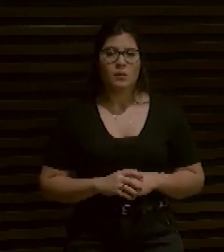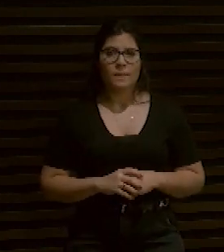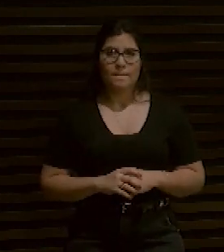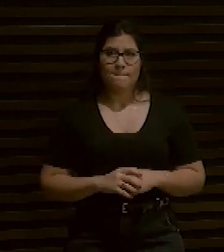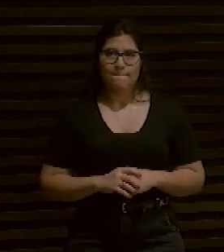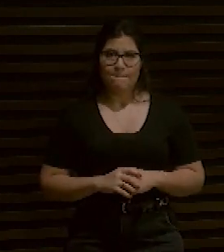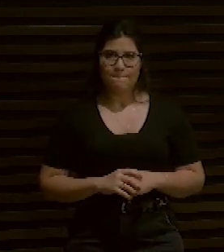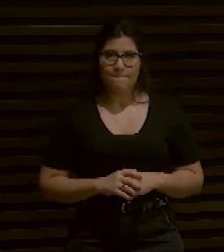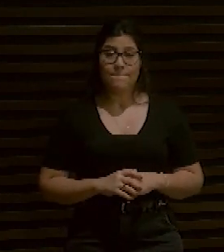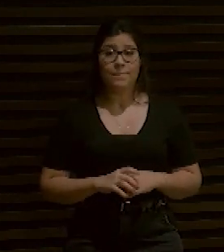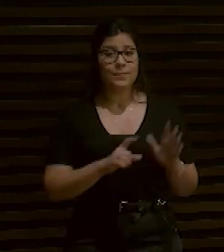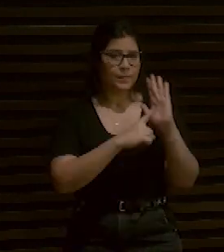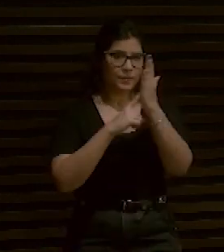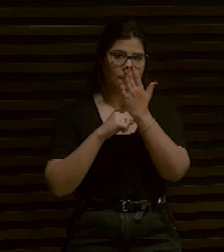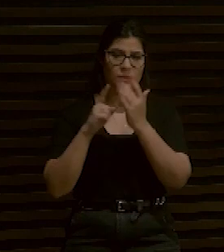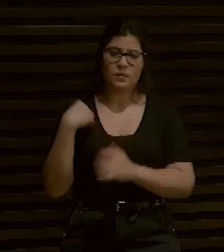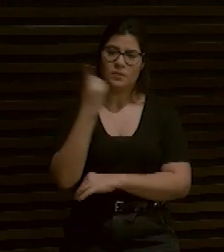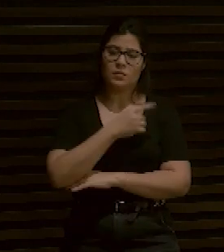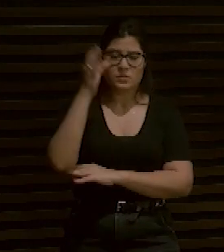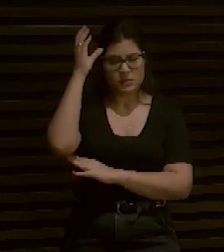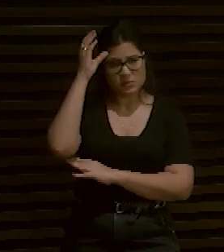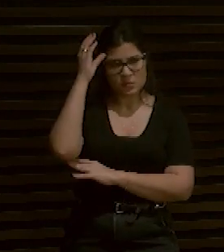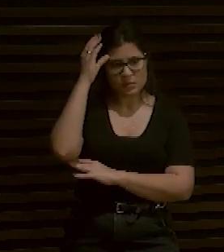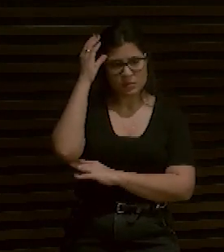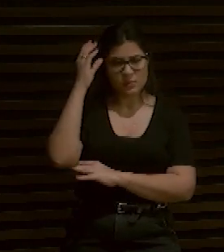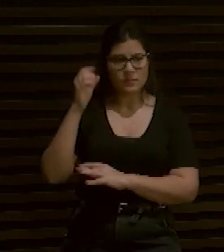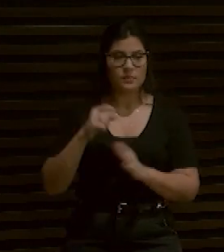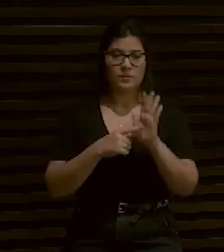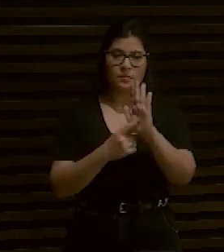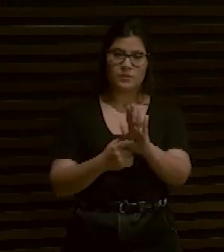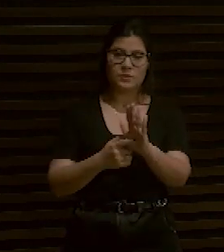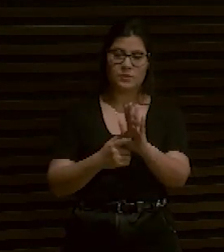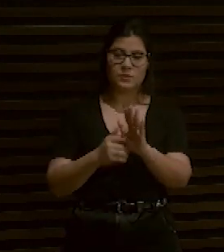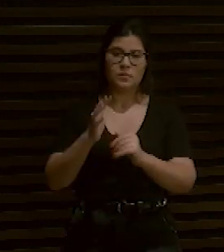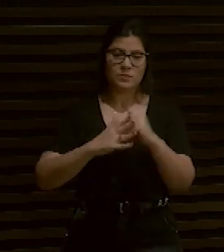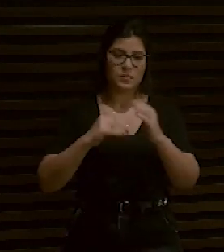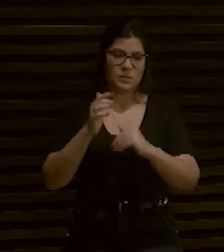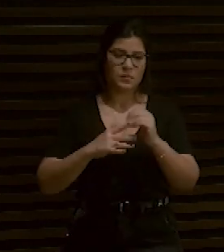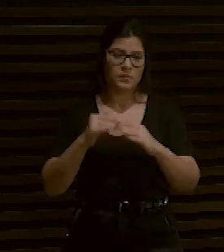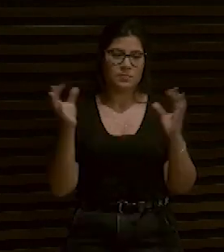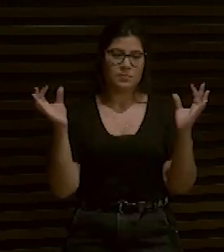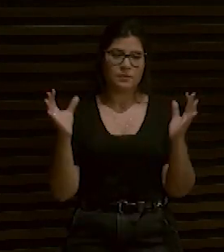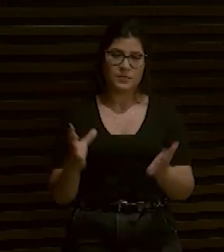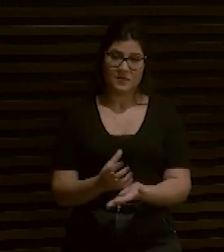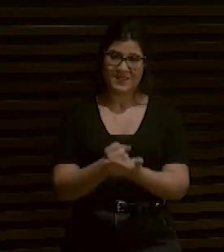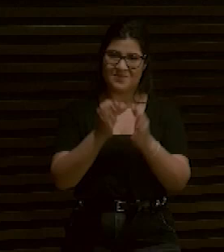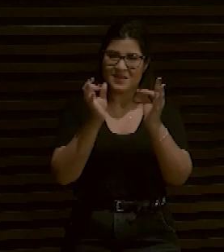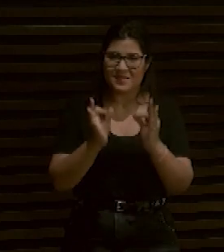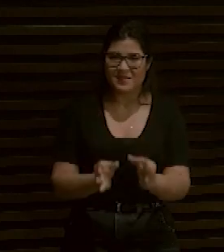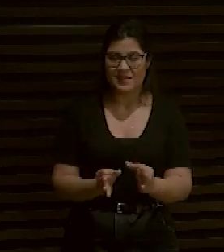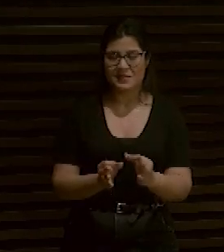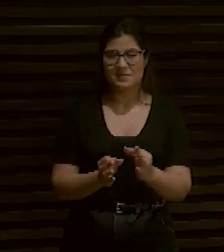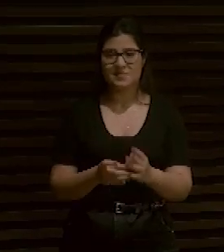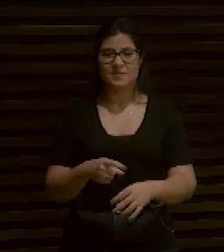atenuantes, reconhece a nossa culpa e apresenta a sua obra vicária como a base da nossa absolvição. O